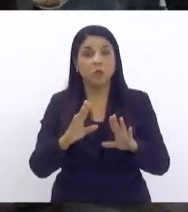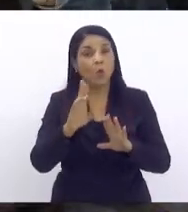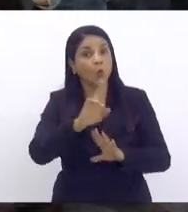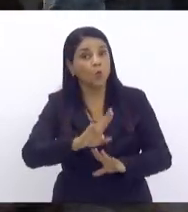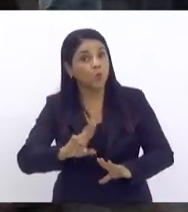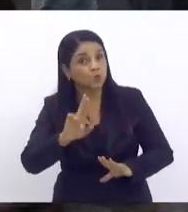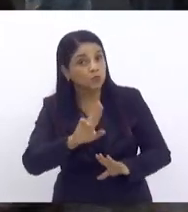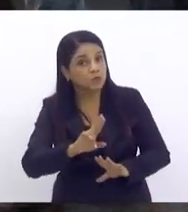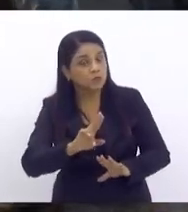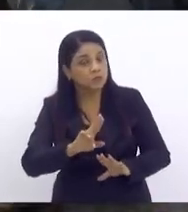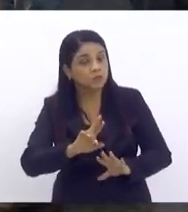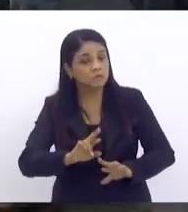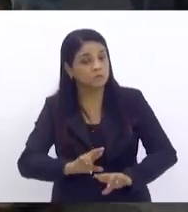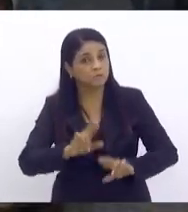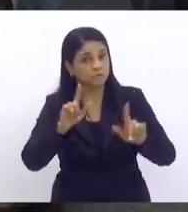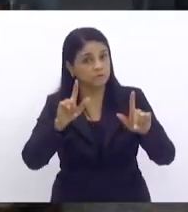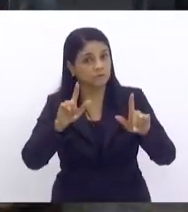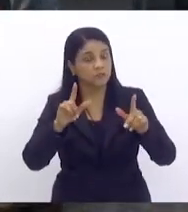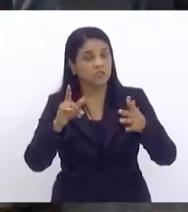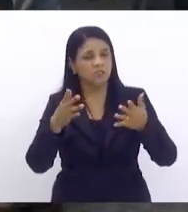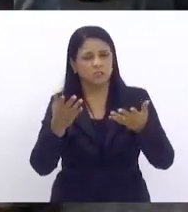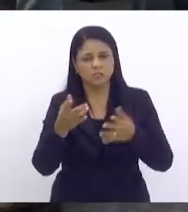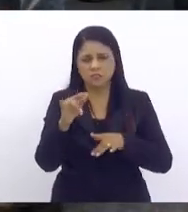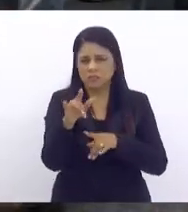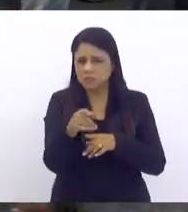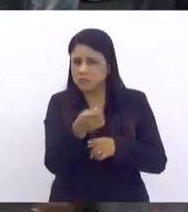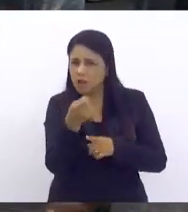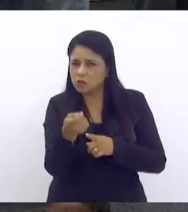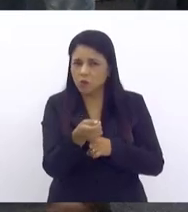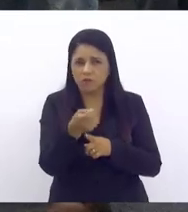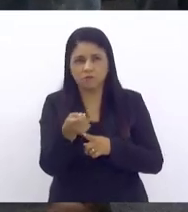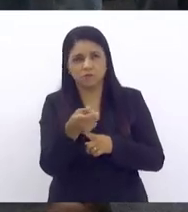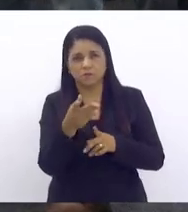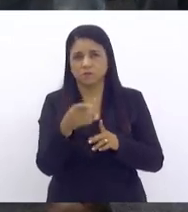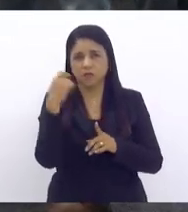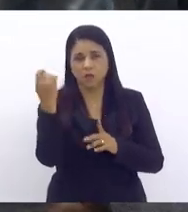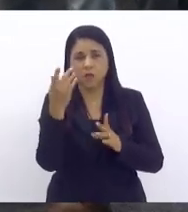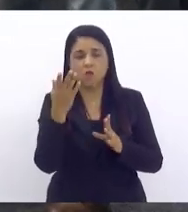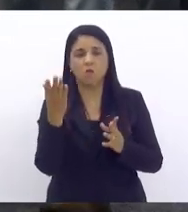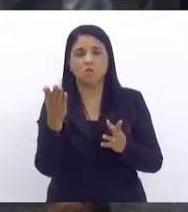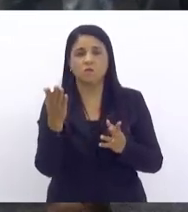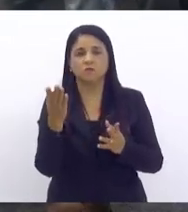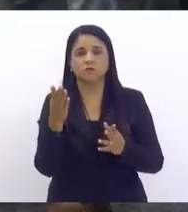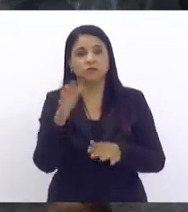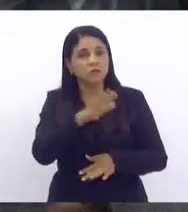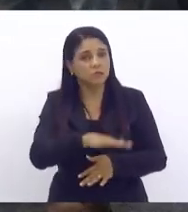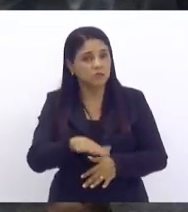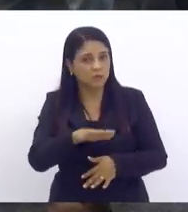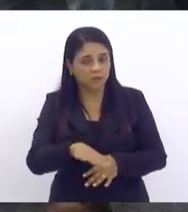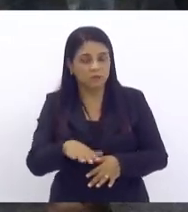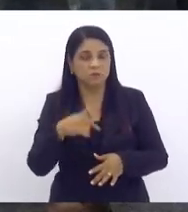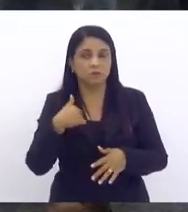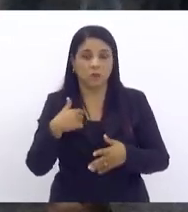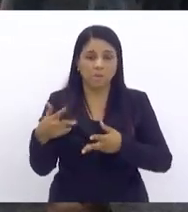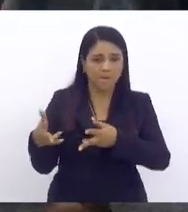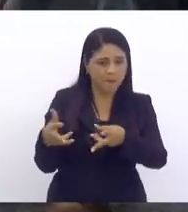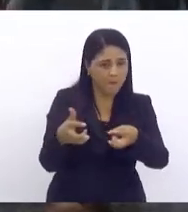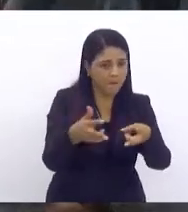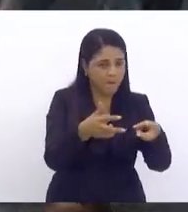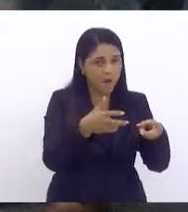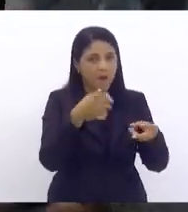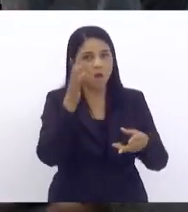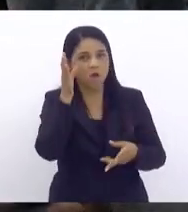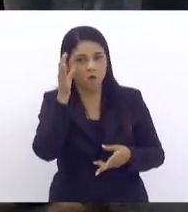como ferramenta de sexualização, de erotização de crianças, como nós bem observamos